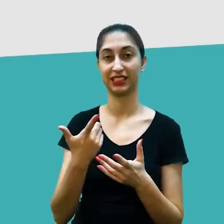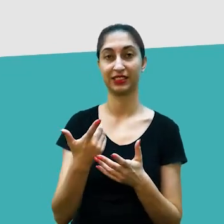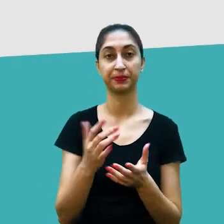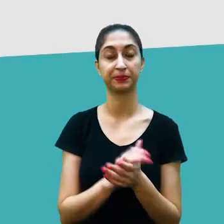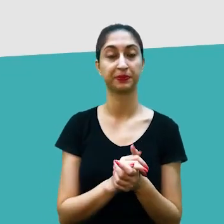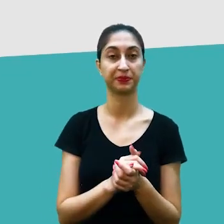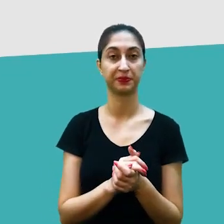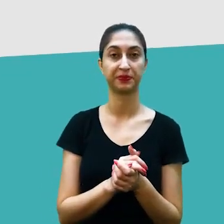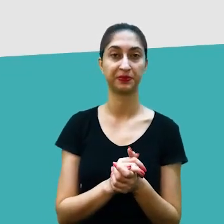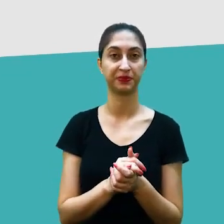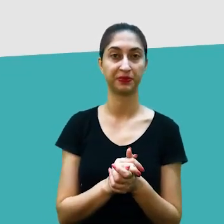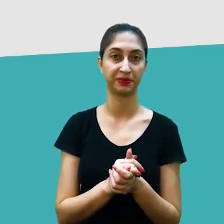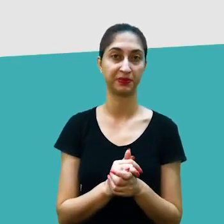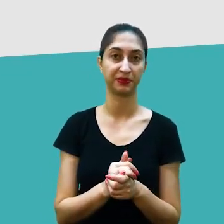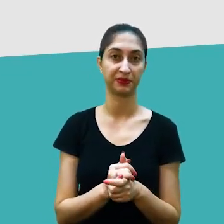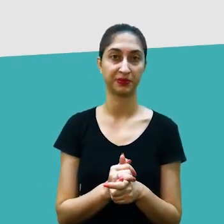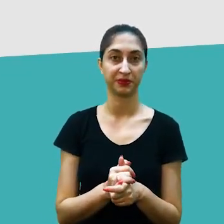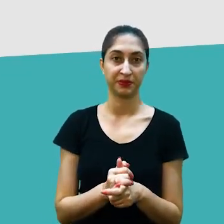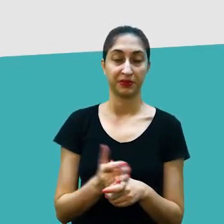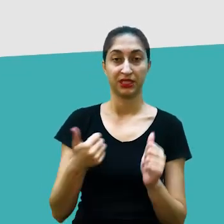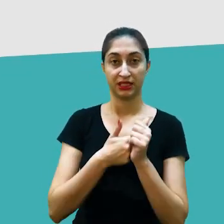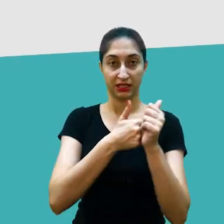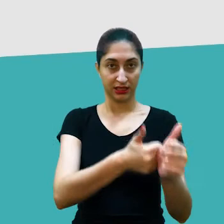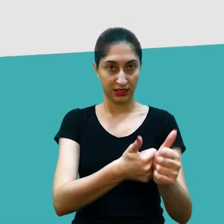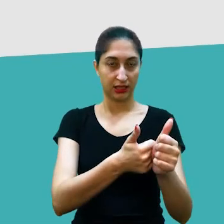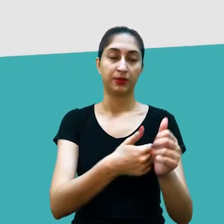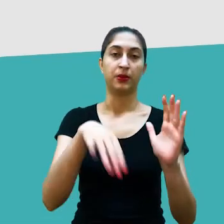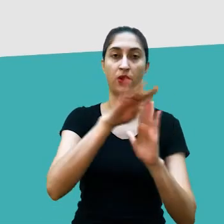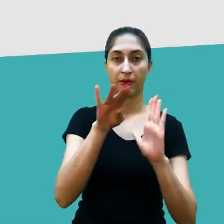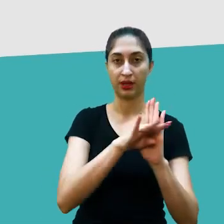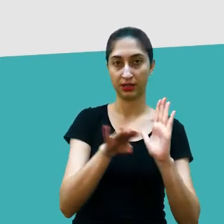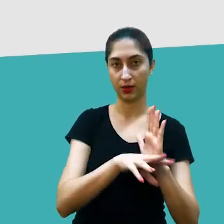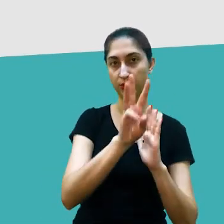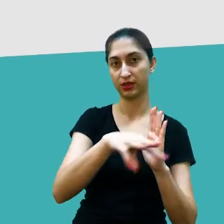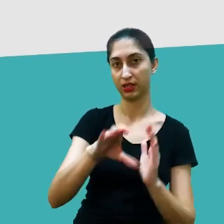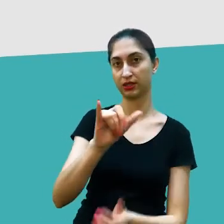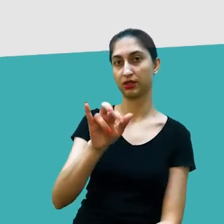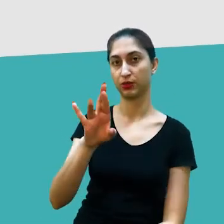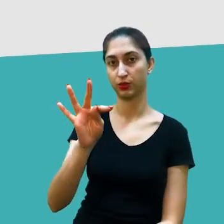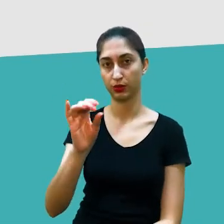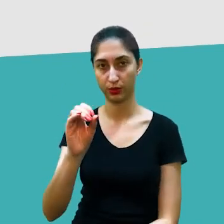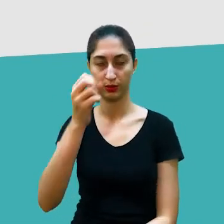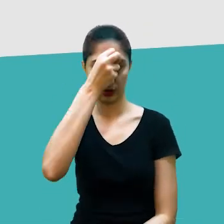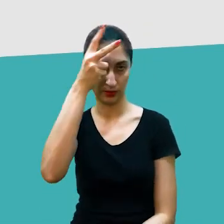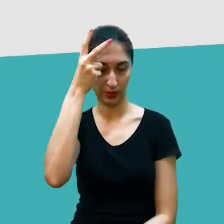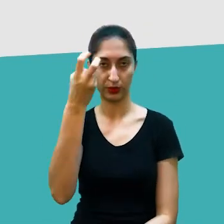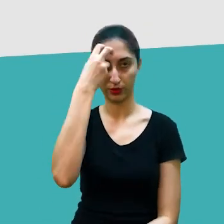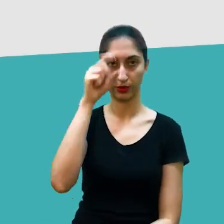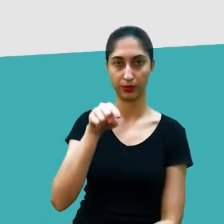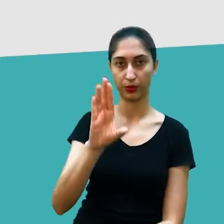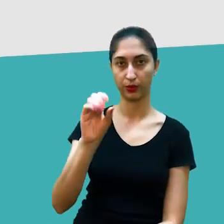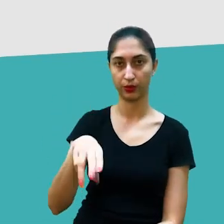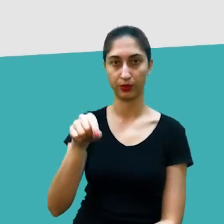lá. É isso, pessoal. Então, sigam acompanhando pelo site do Circuito Municipal de